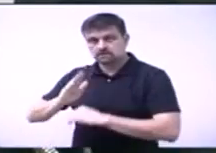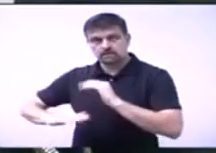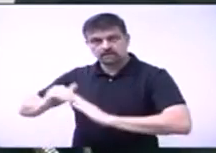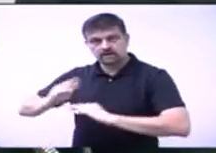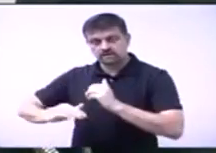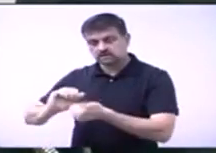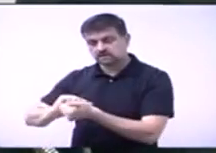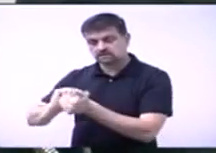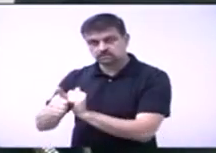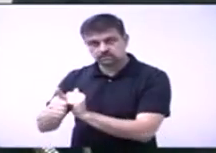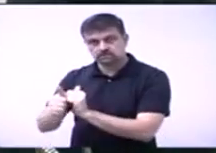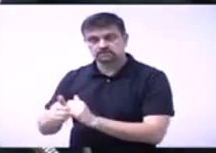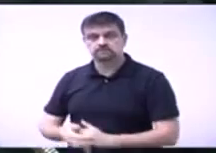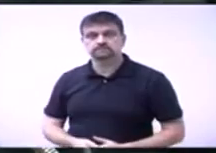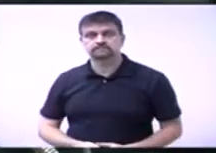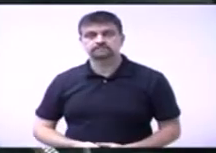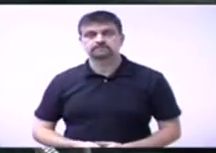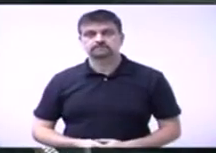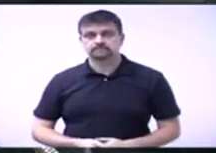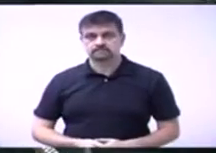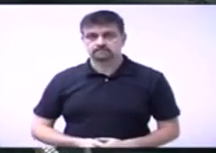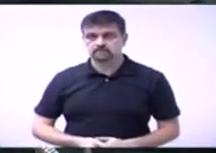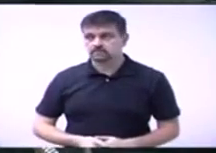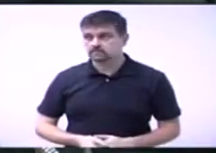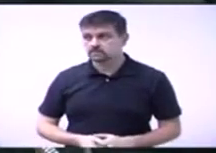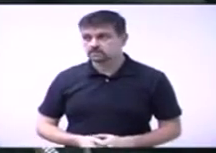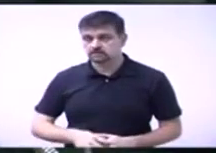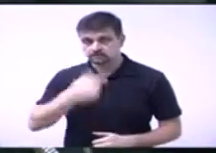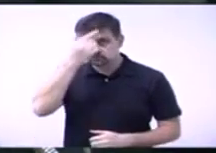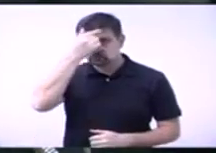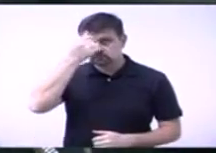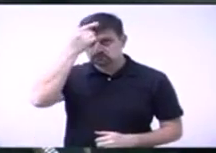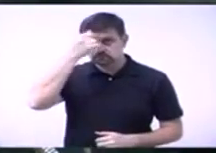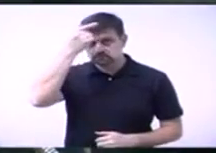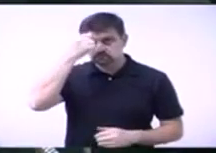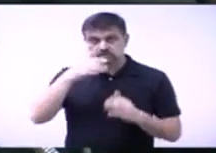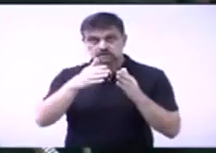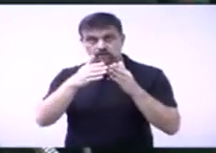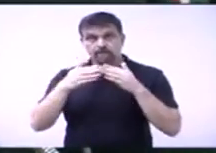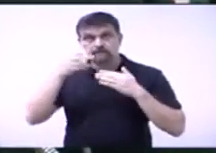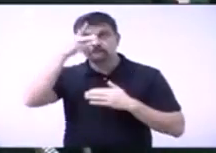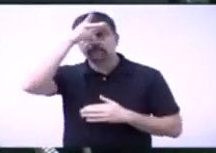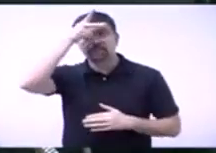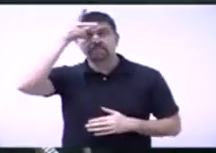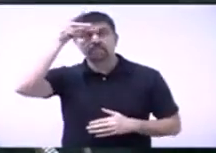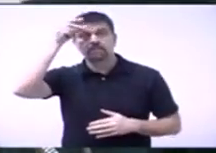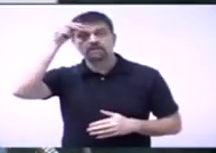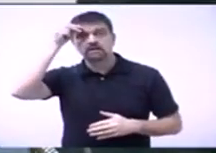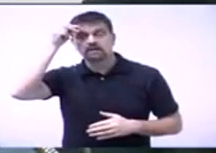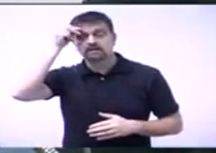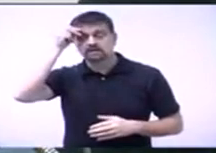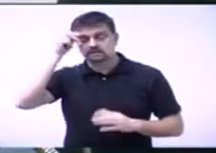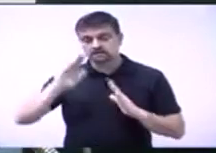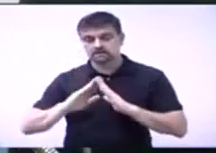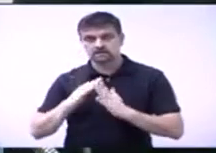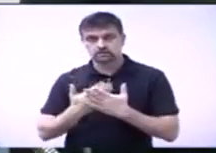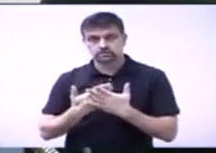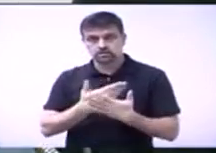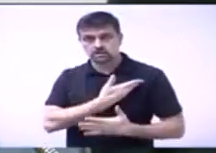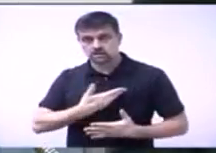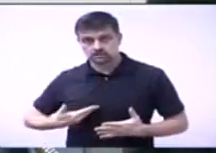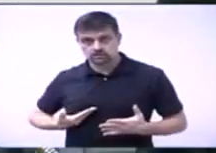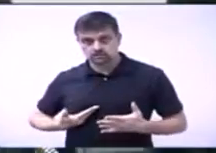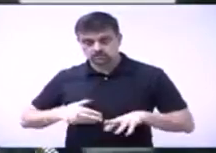175, do vereador Edilcinho Rodrigues, indica ao Executivo implantar nas escolas